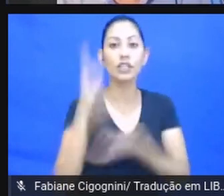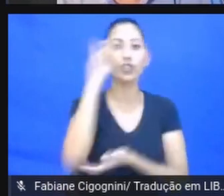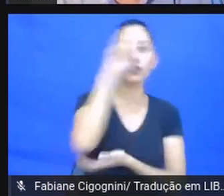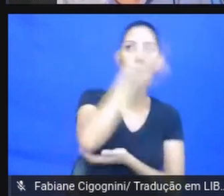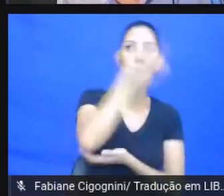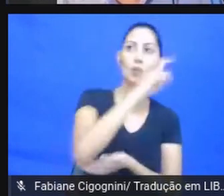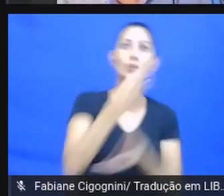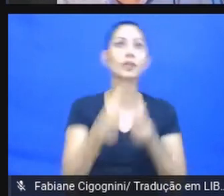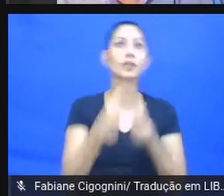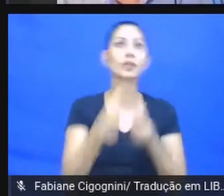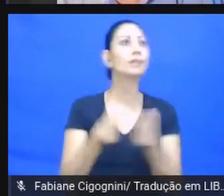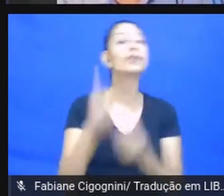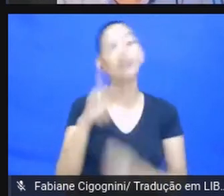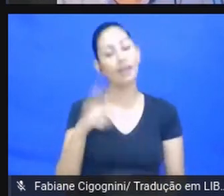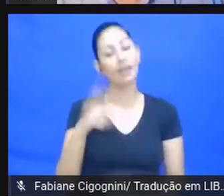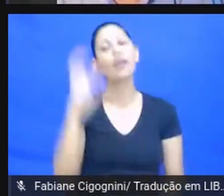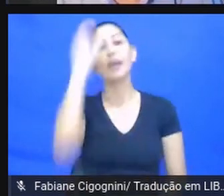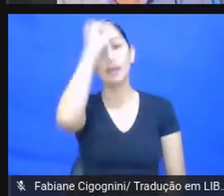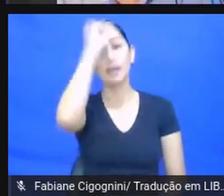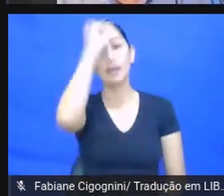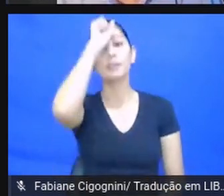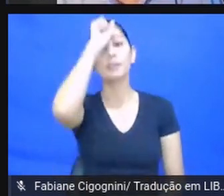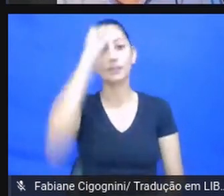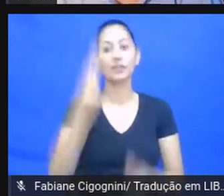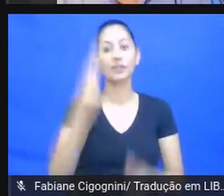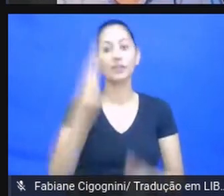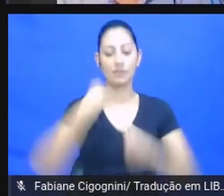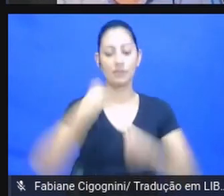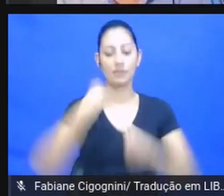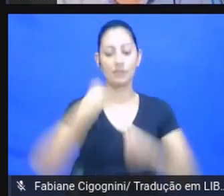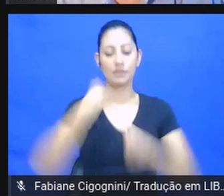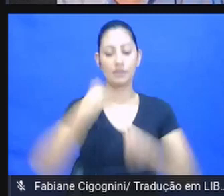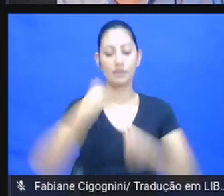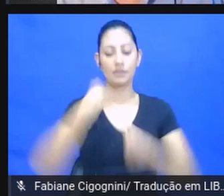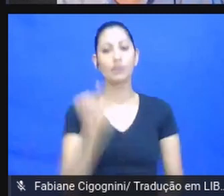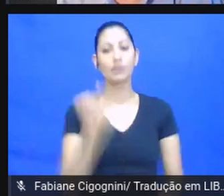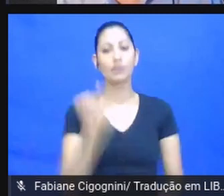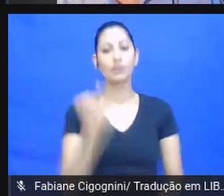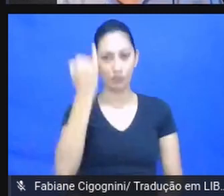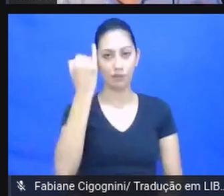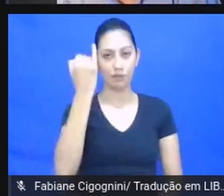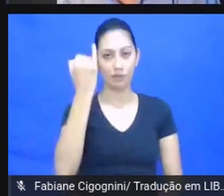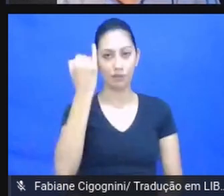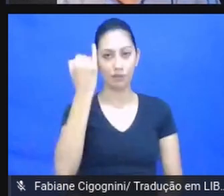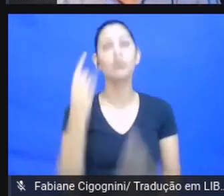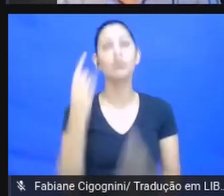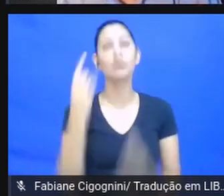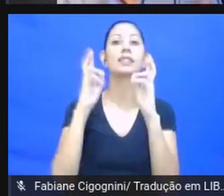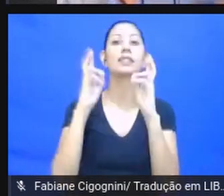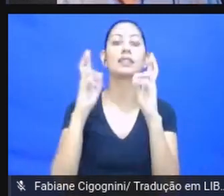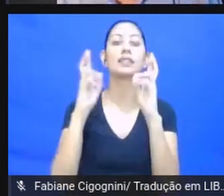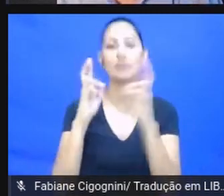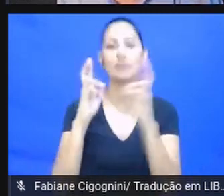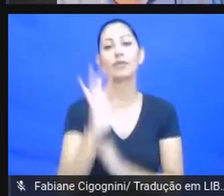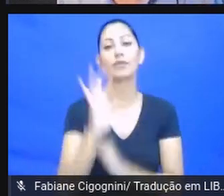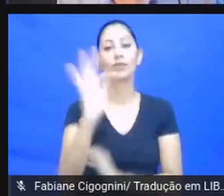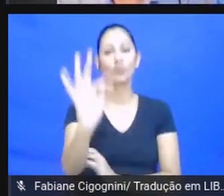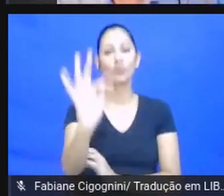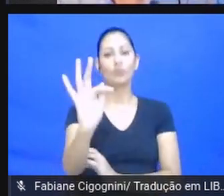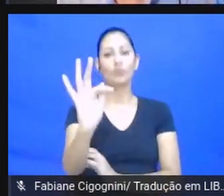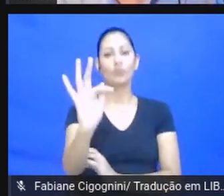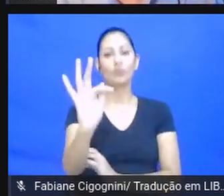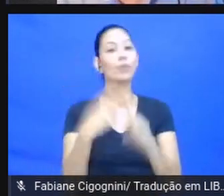uma aprendizagem importante, e ao mesmo tempo manter a esperança. Significa isso, a gente passa